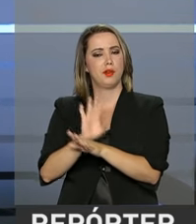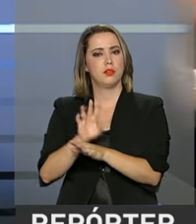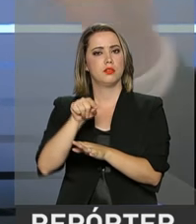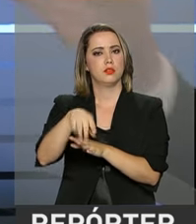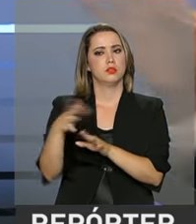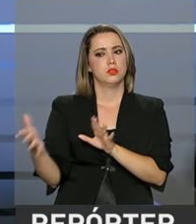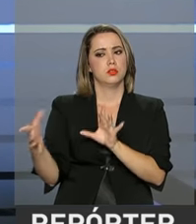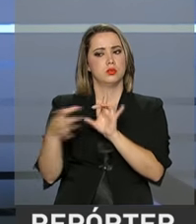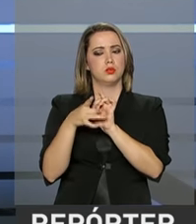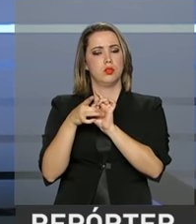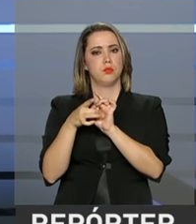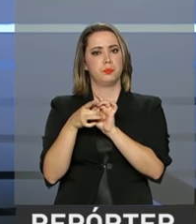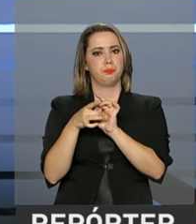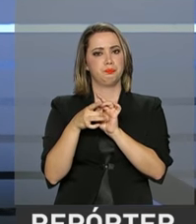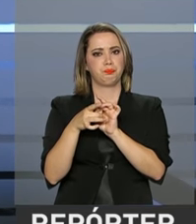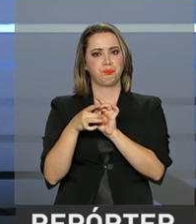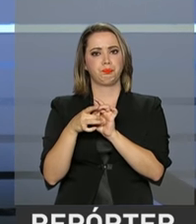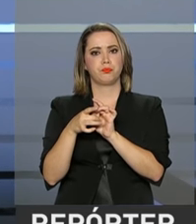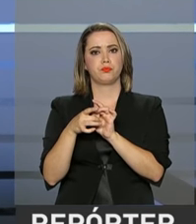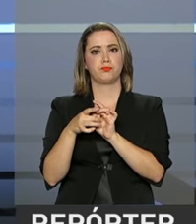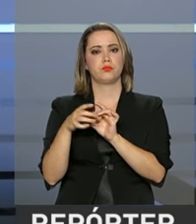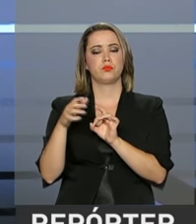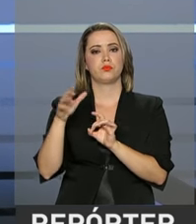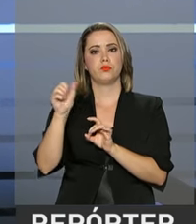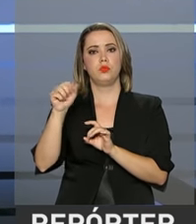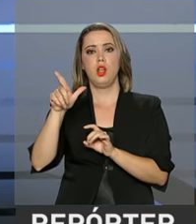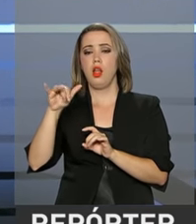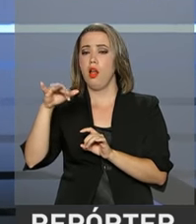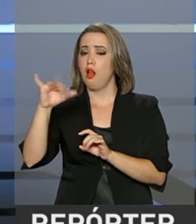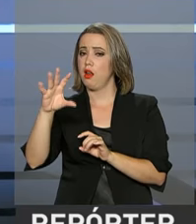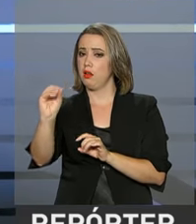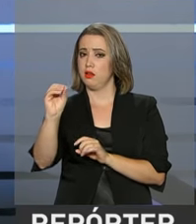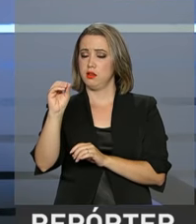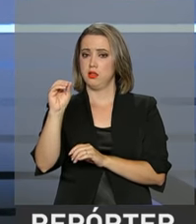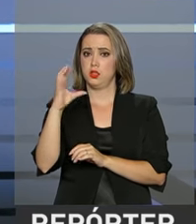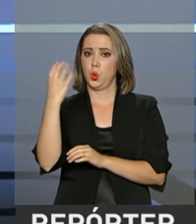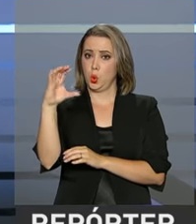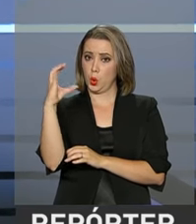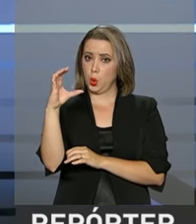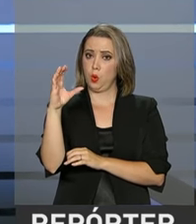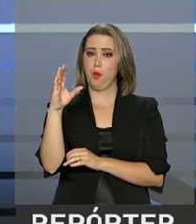com um risco colômbia